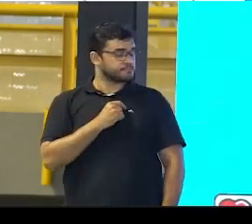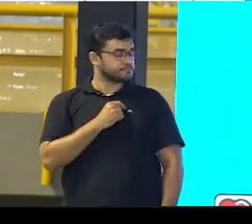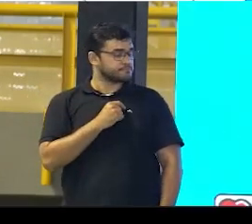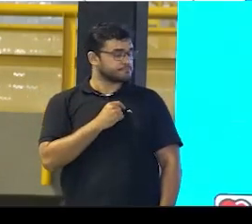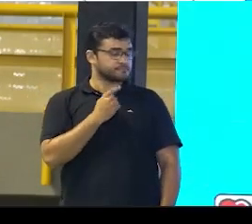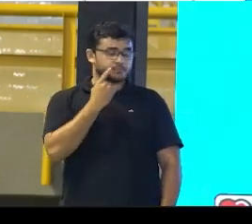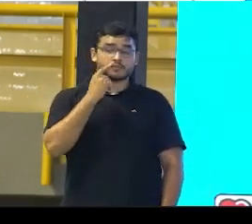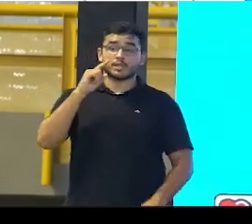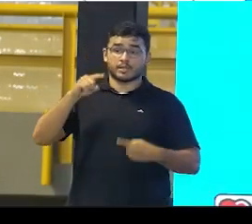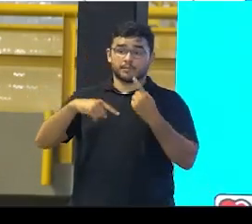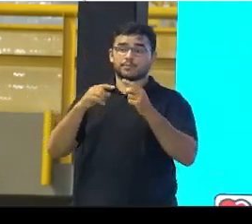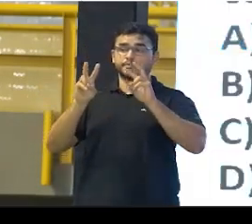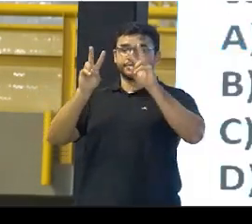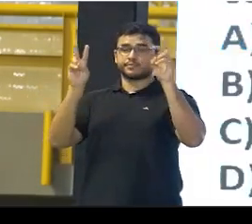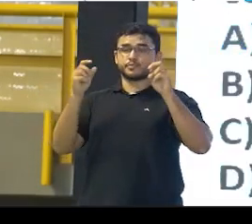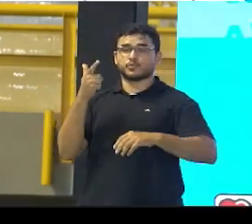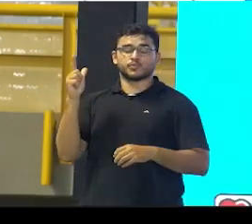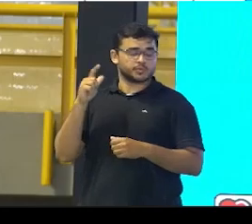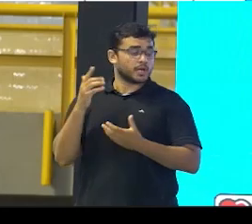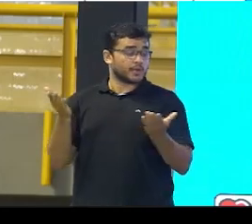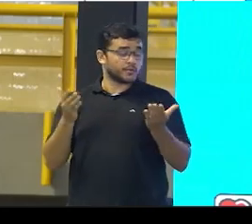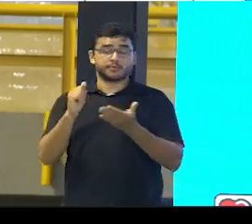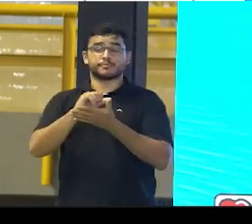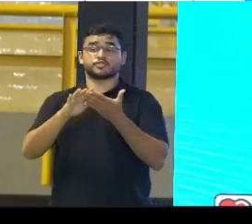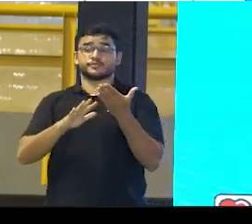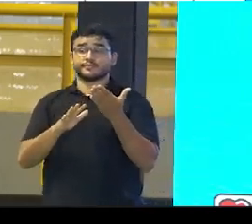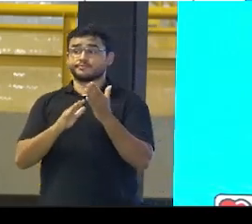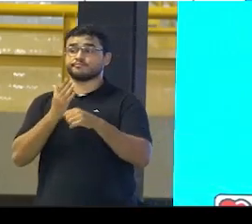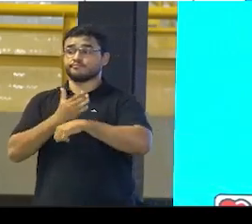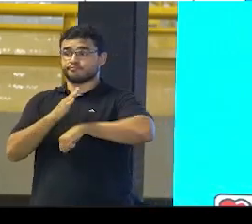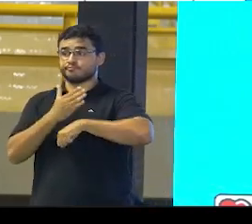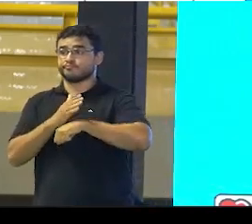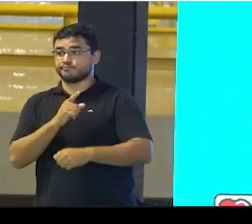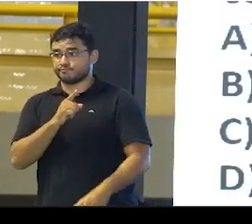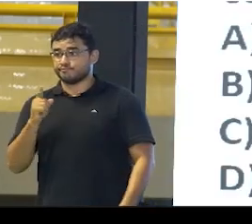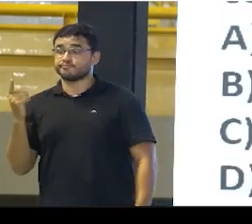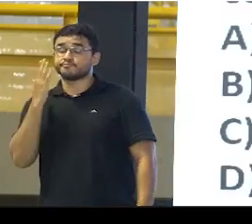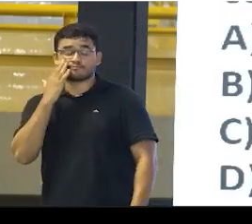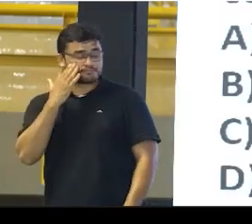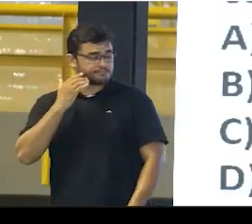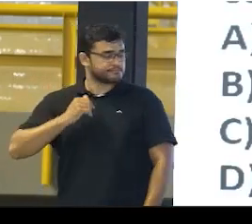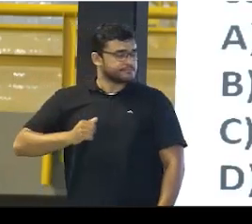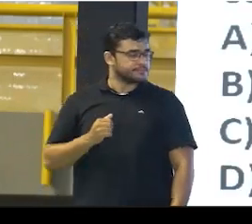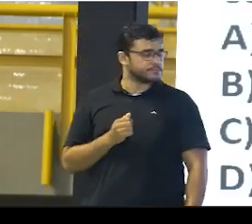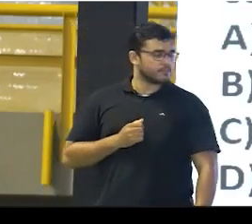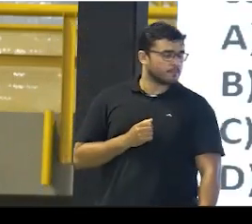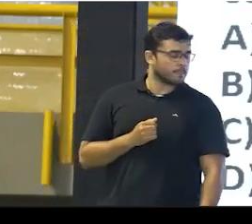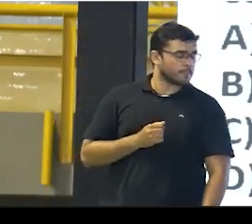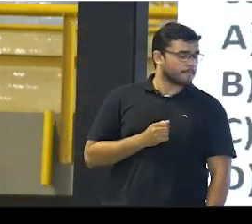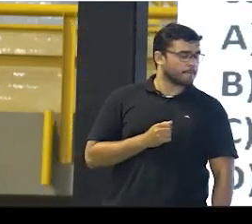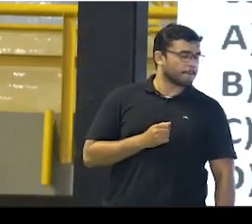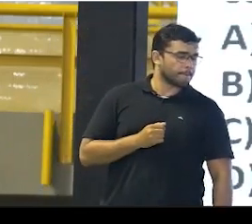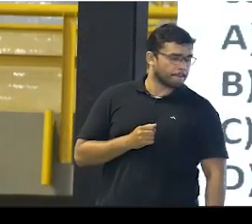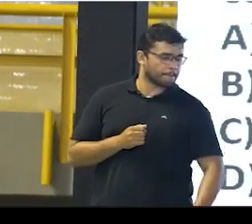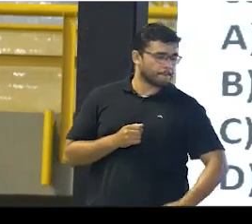Então, a área desse losango é desão vezes desinho sobre 2. Por que sobre